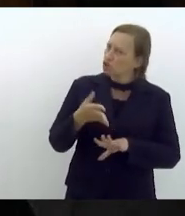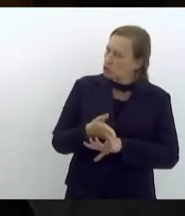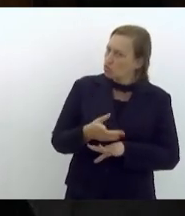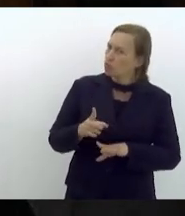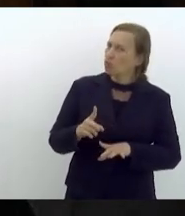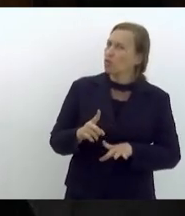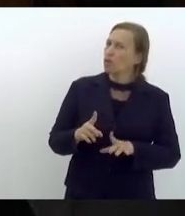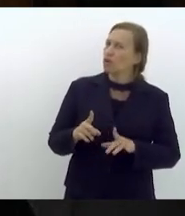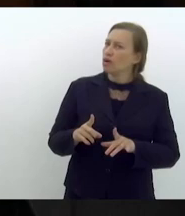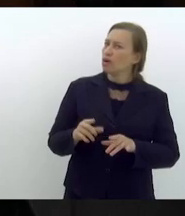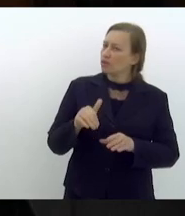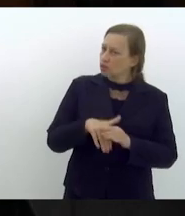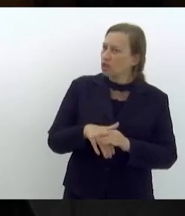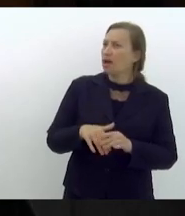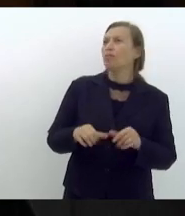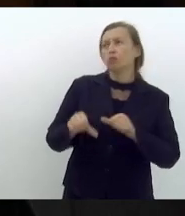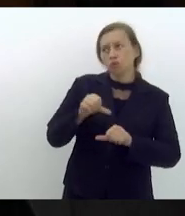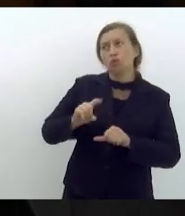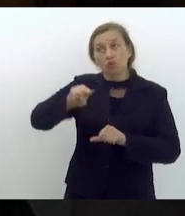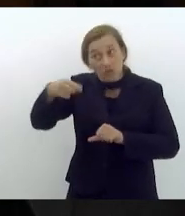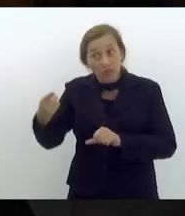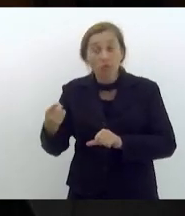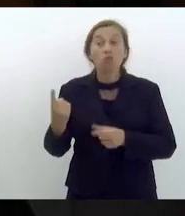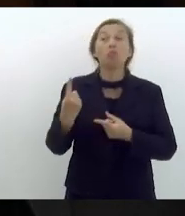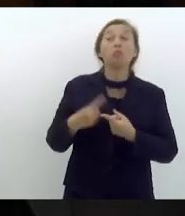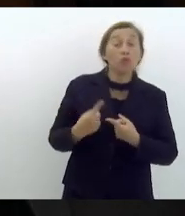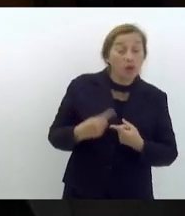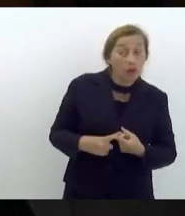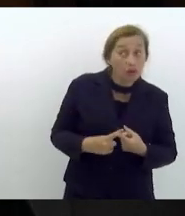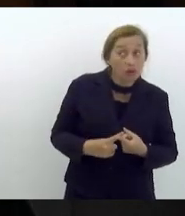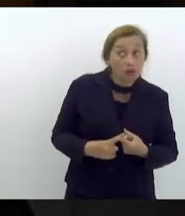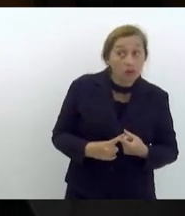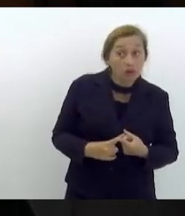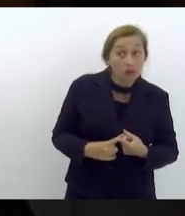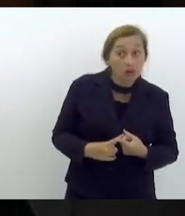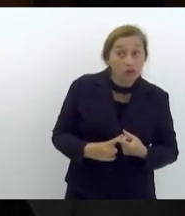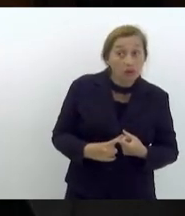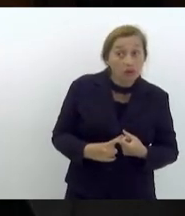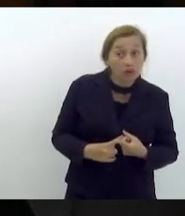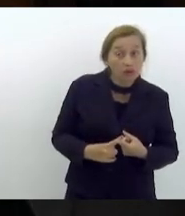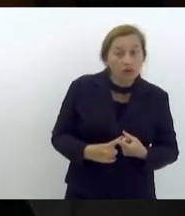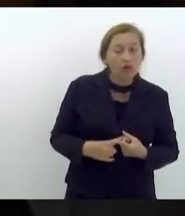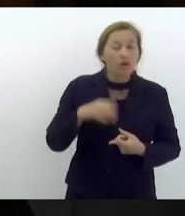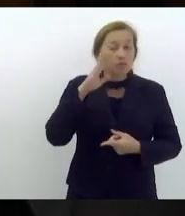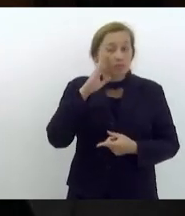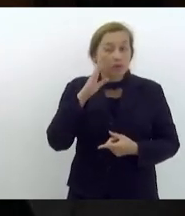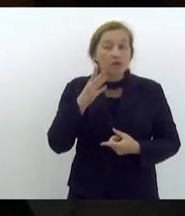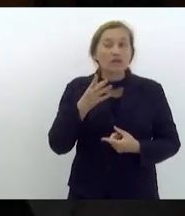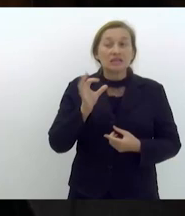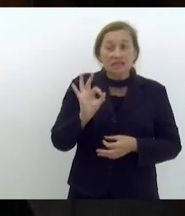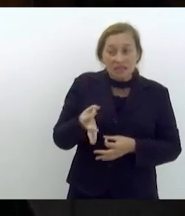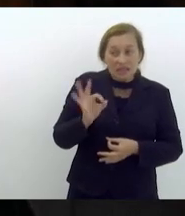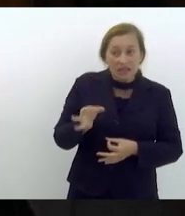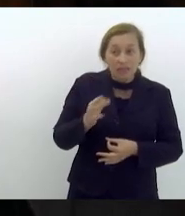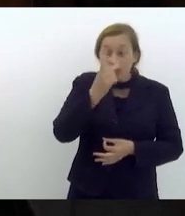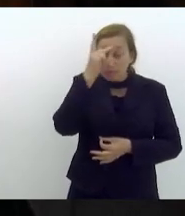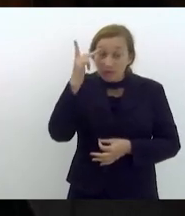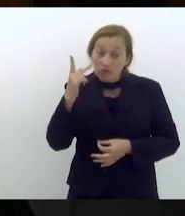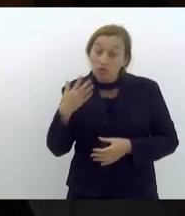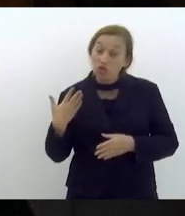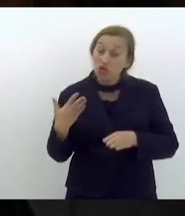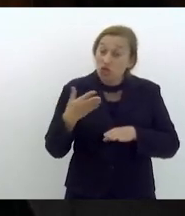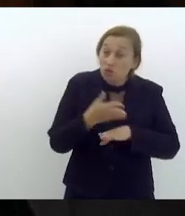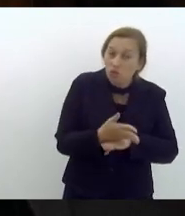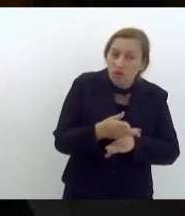mudou depois mas chegou a votar por quê porque seguramente alguém foi lá e disse assim